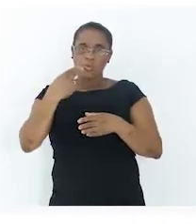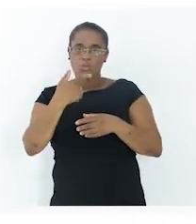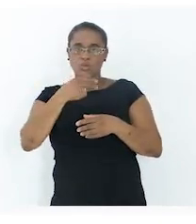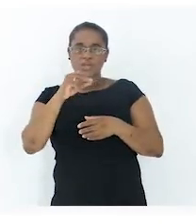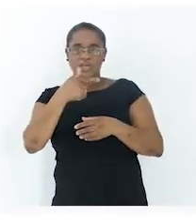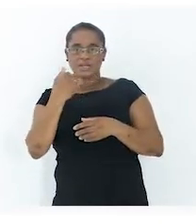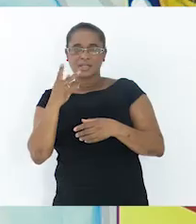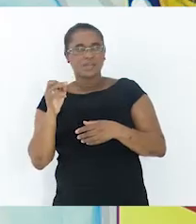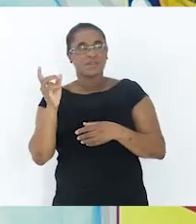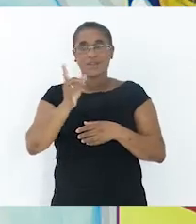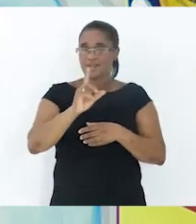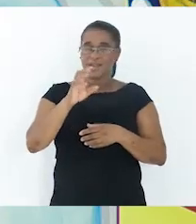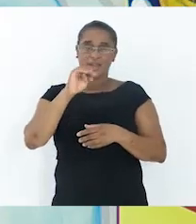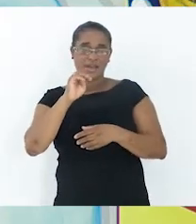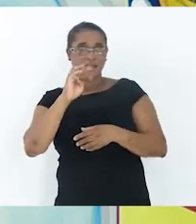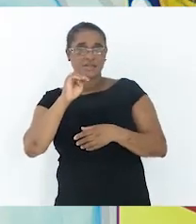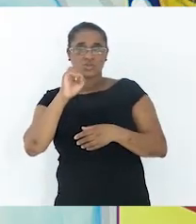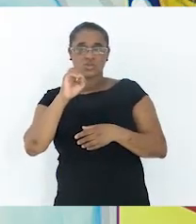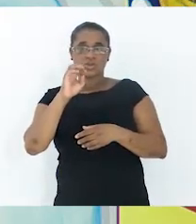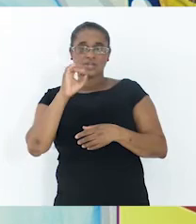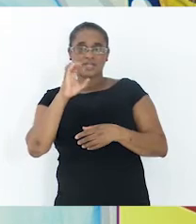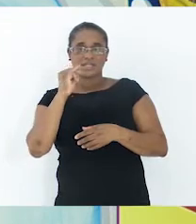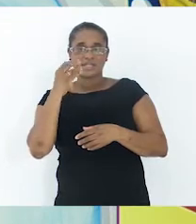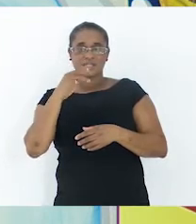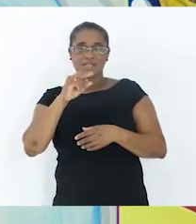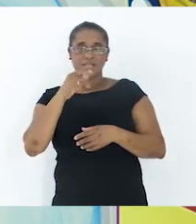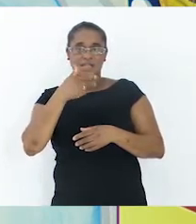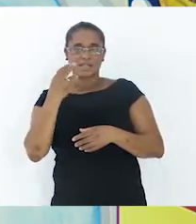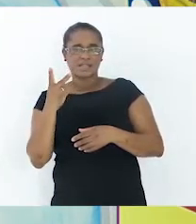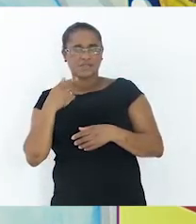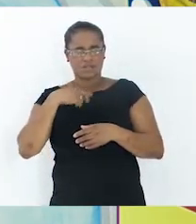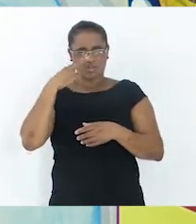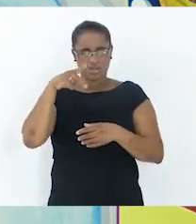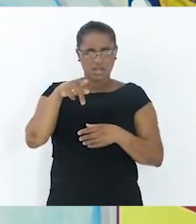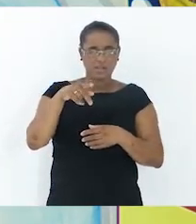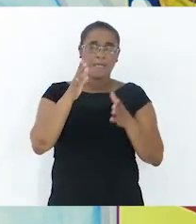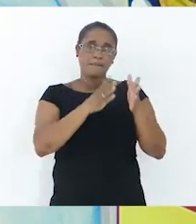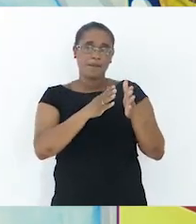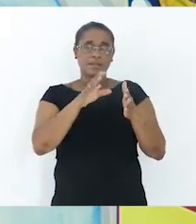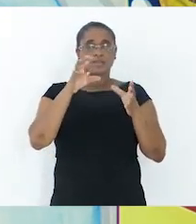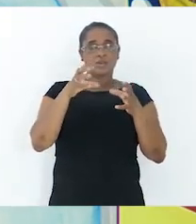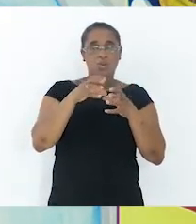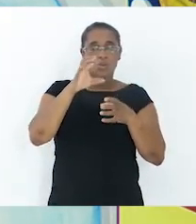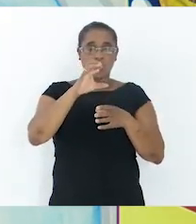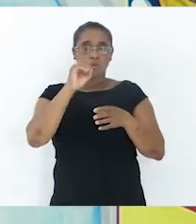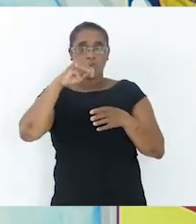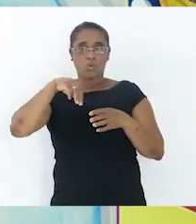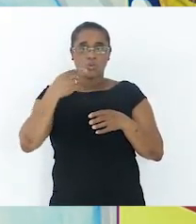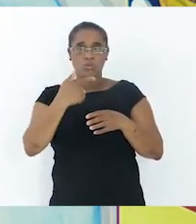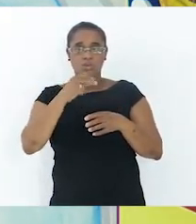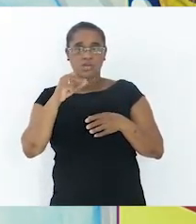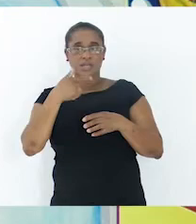isso, só a parte de comutativa e associativa vamos ver nos exercícios. Vamos